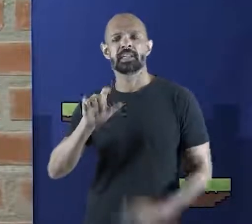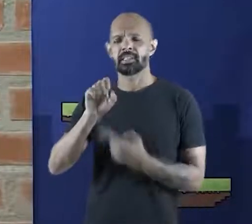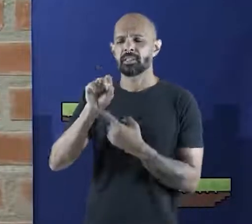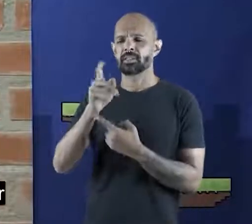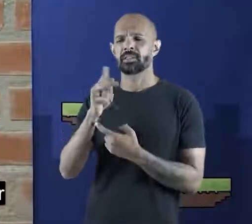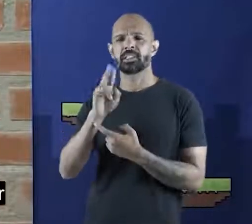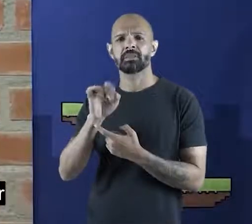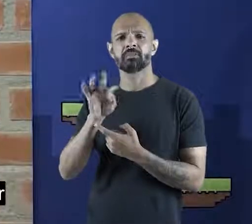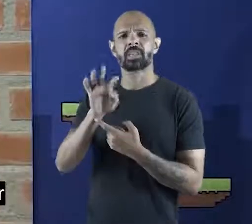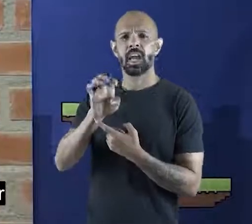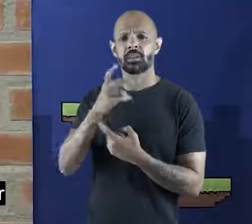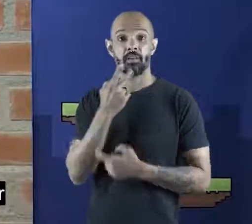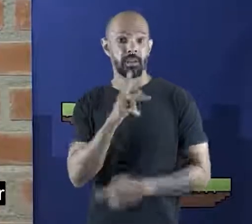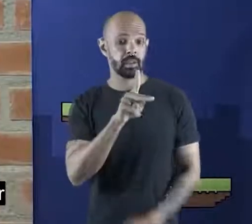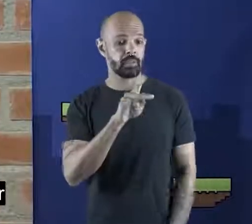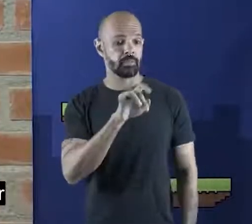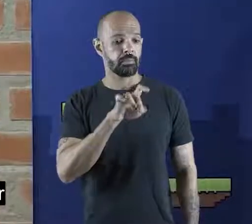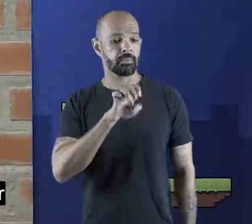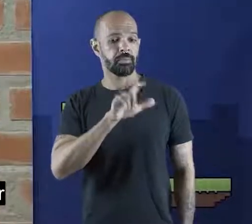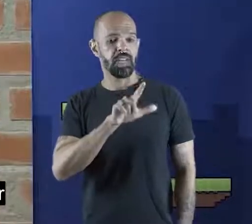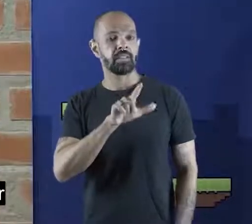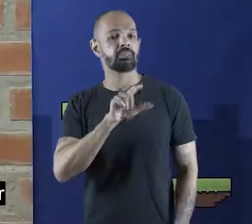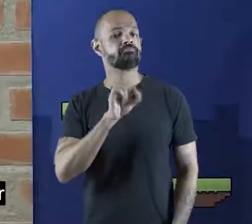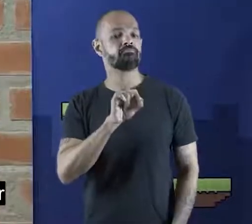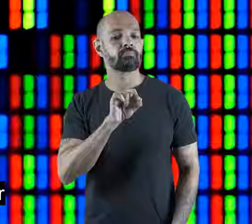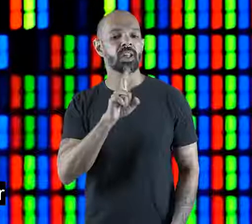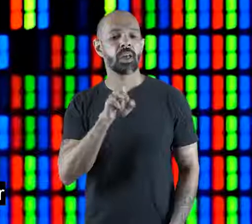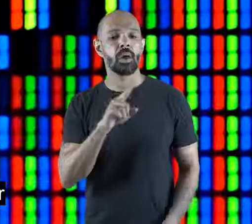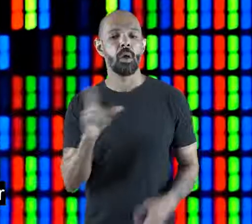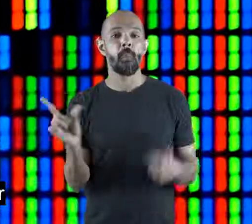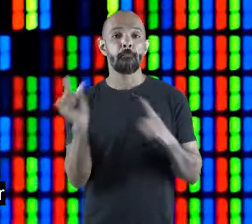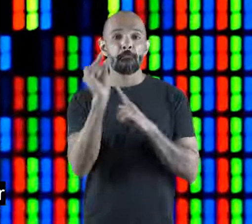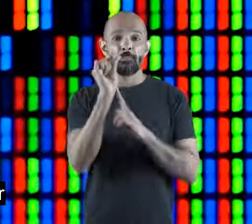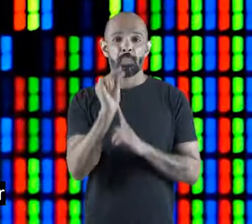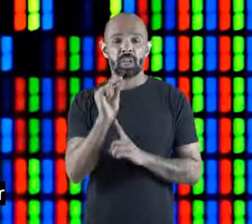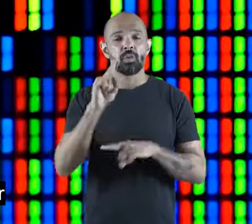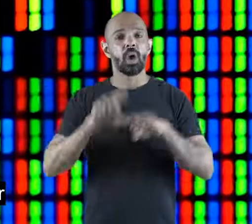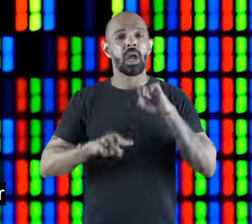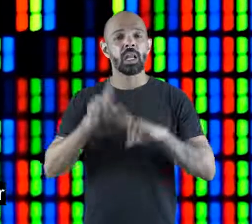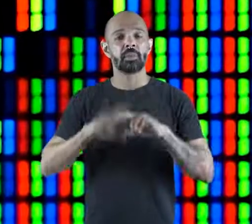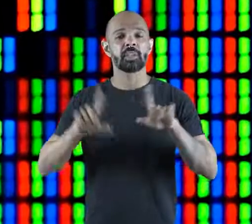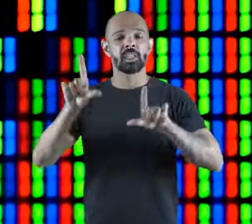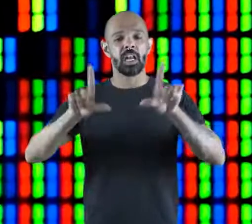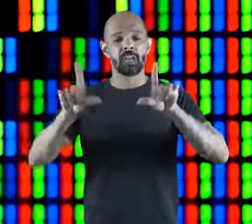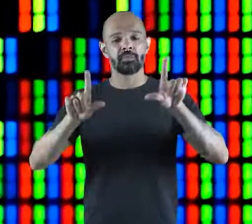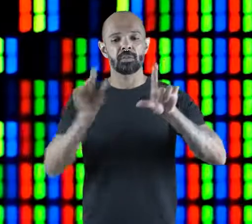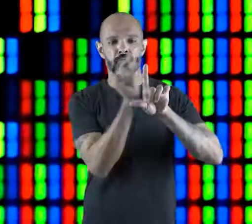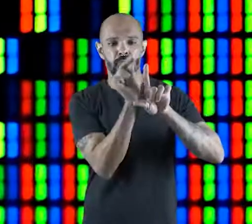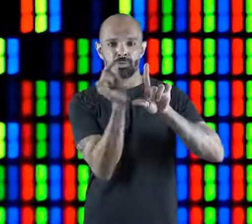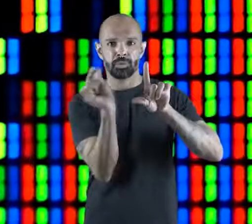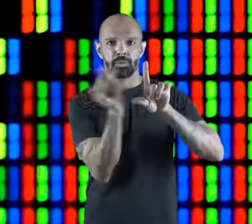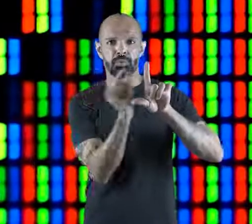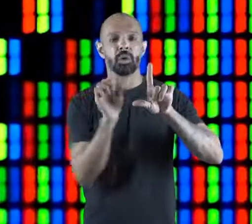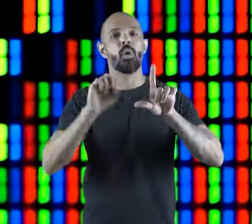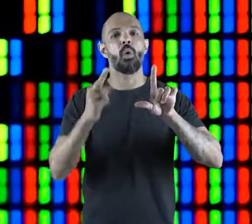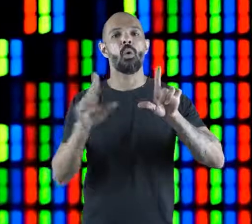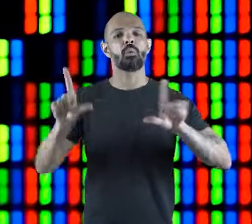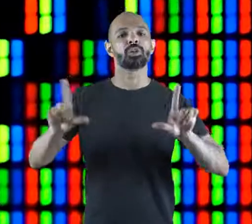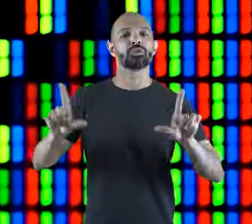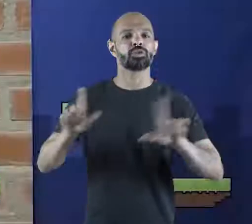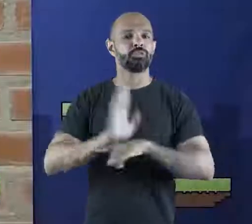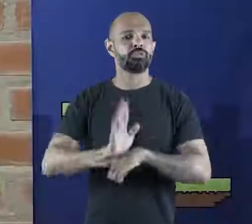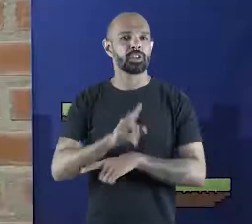sprite, falei que o pixel, tá, é o melhor elemento em um televisor ou um monitor